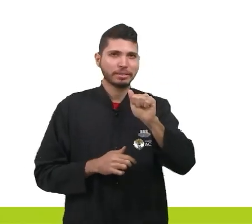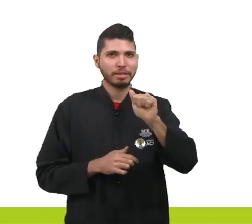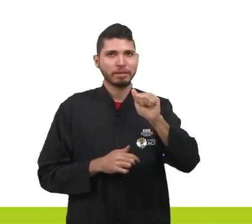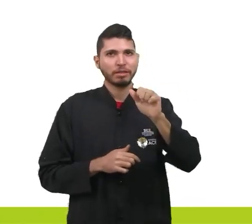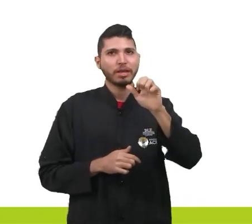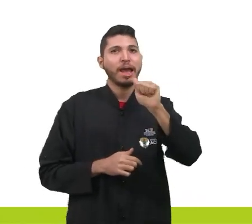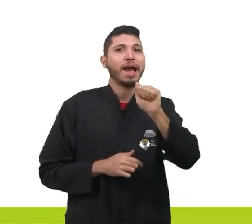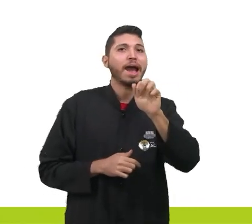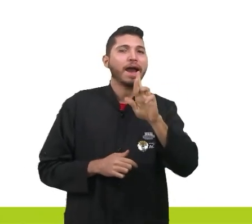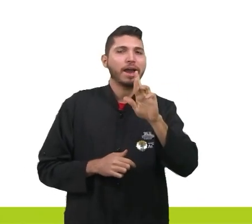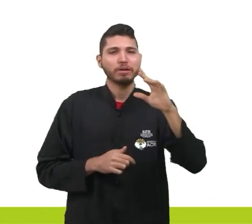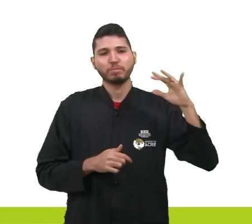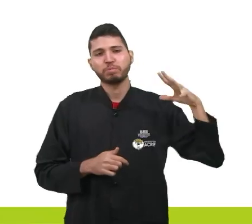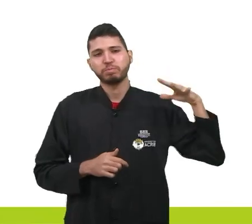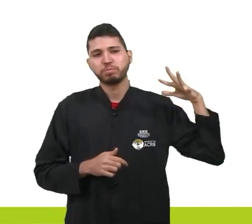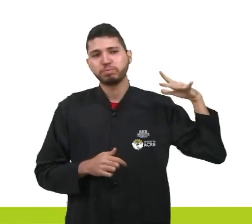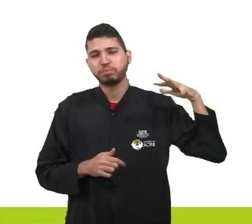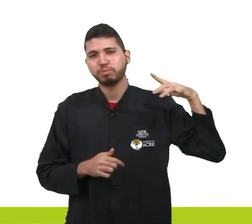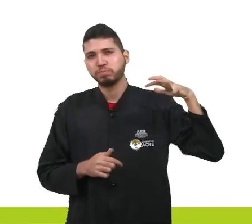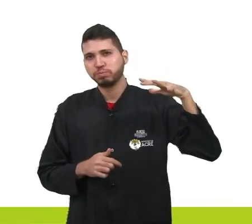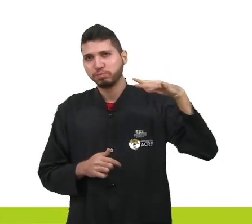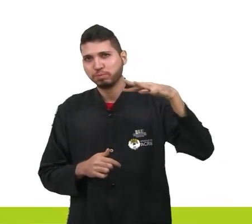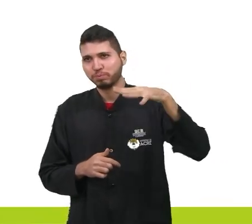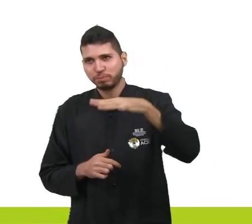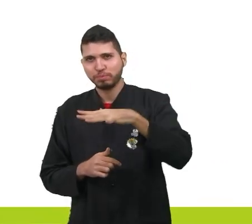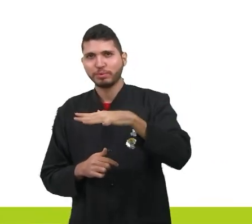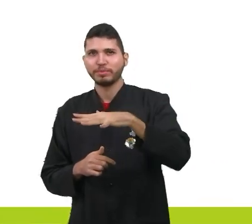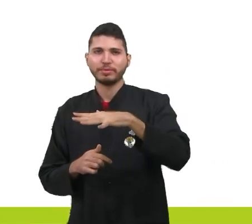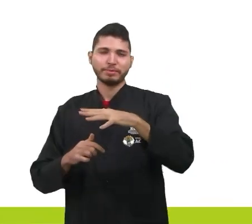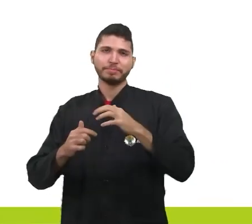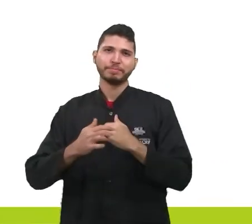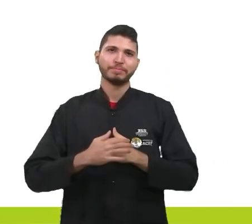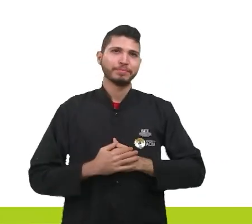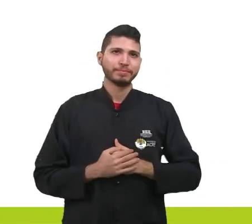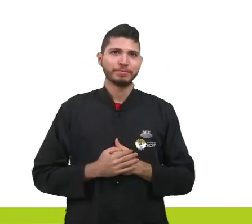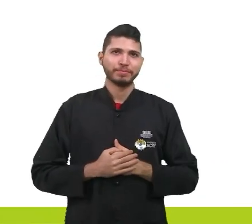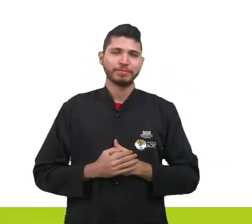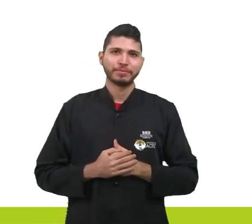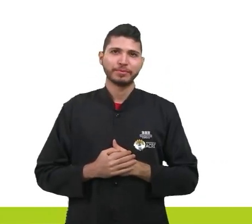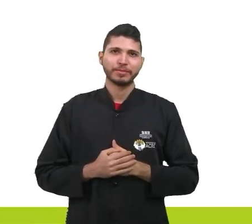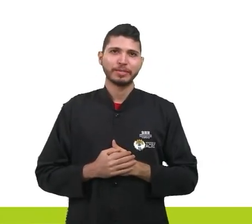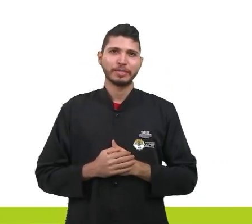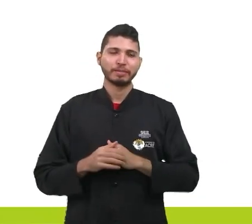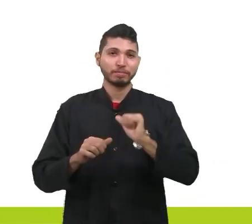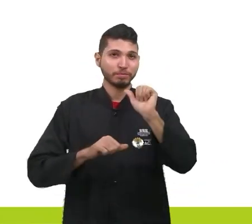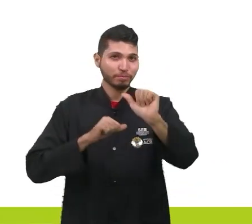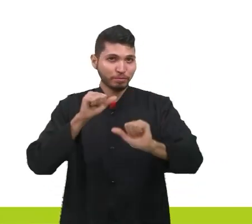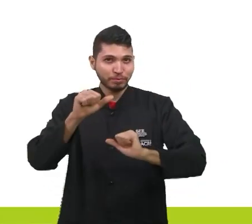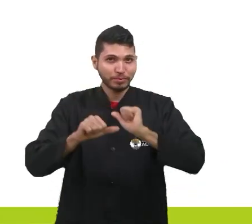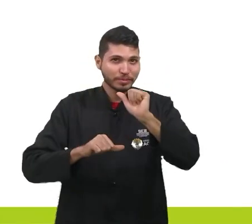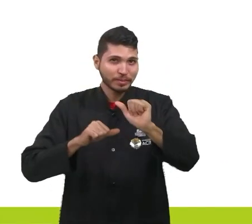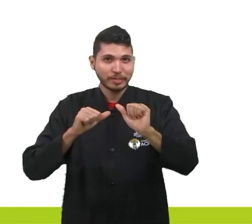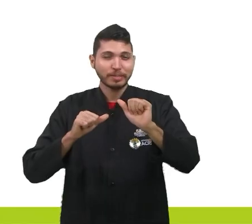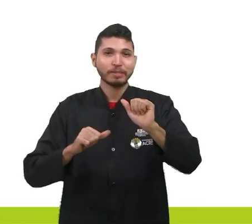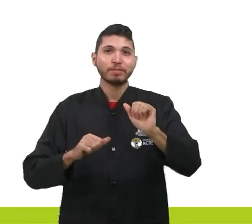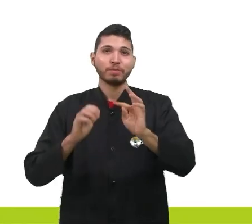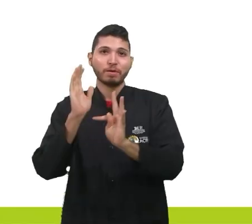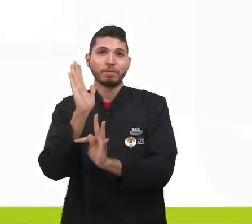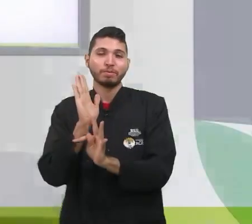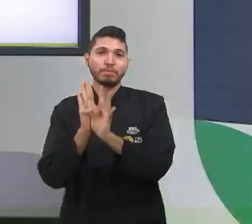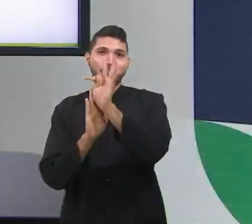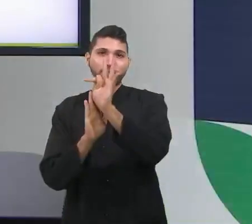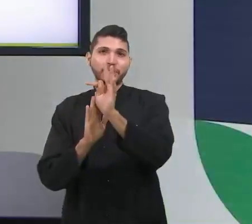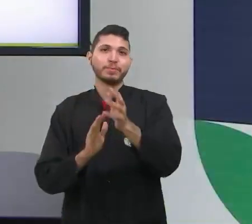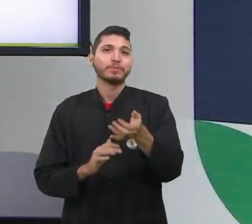retê-las ou não, alterando assim o que? A temperatura. Como que a gente pode